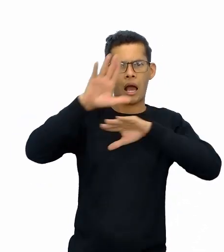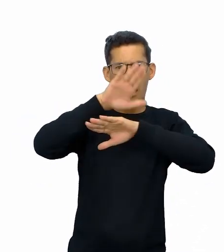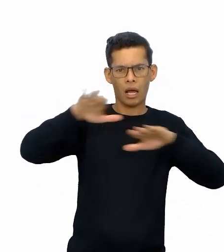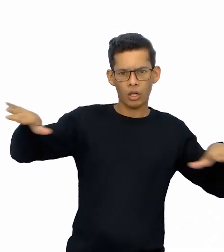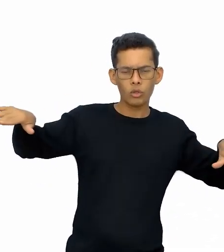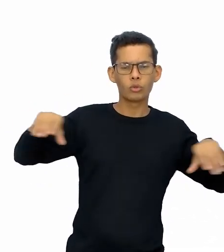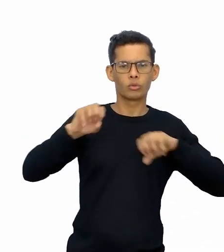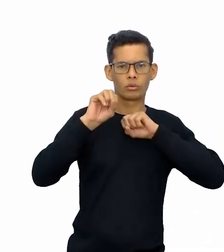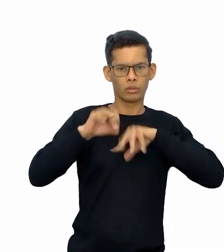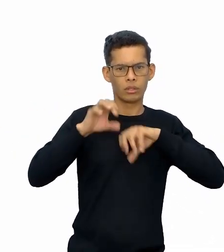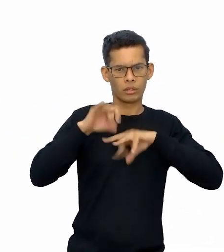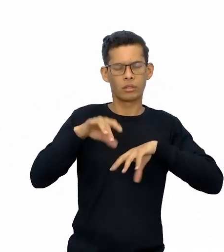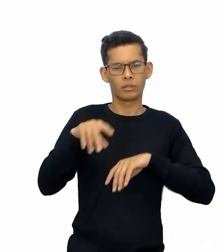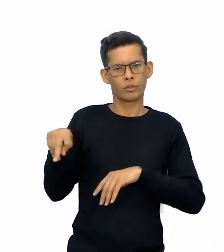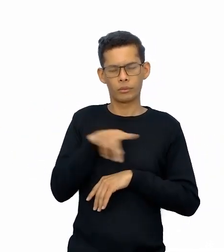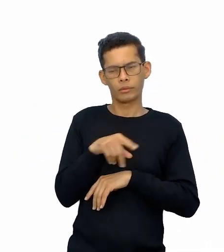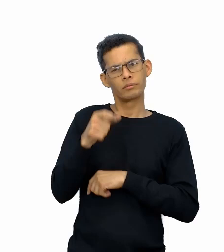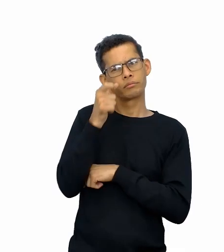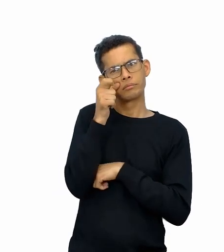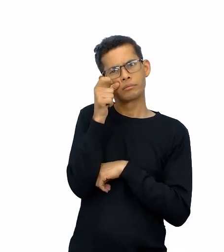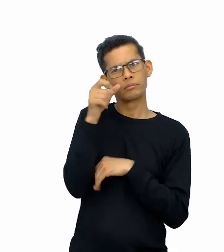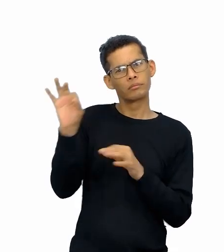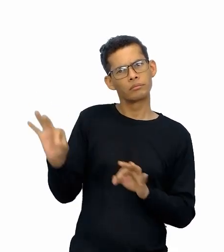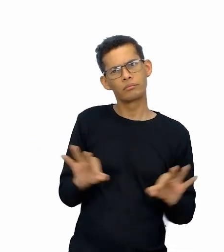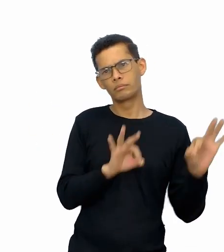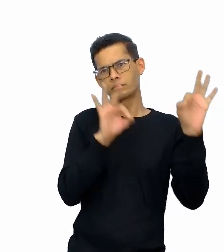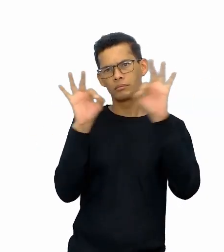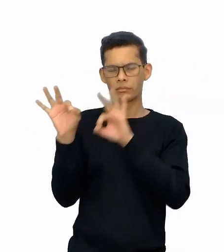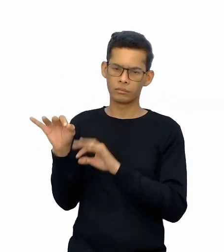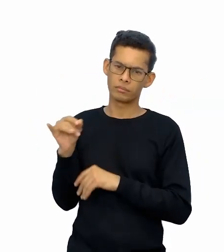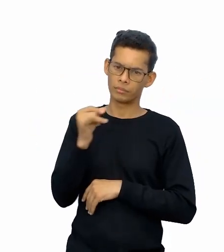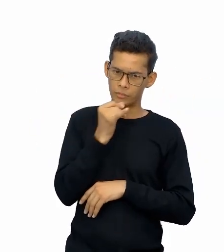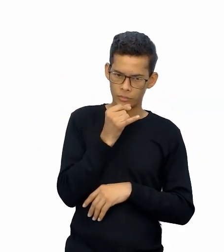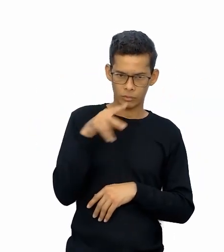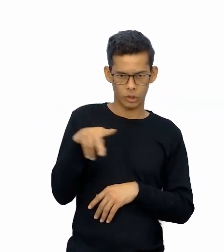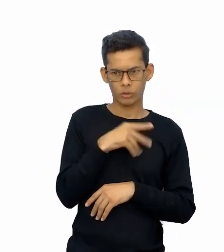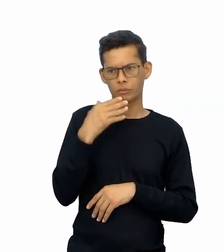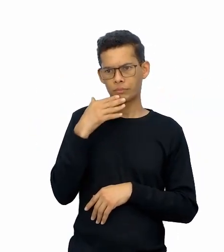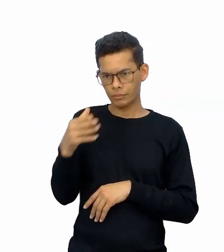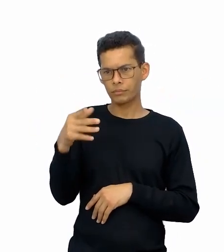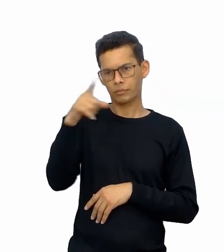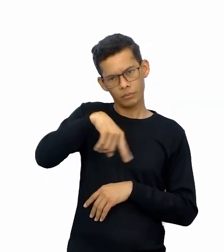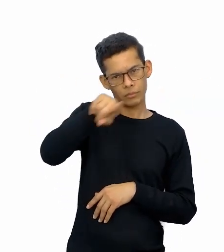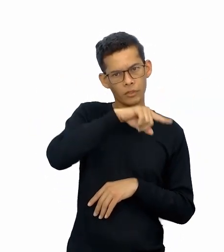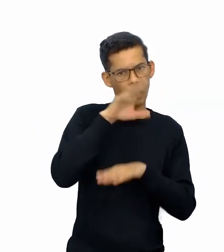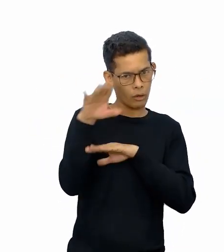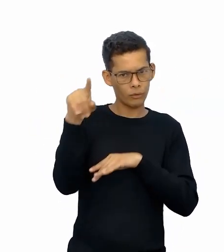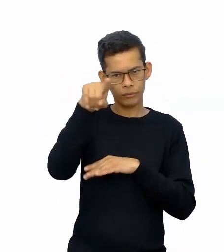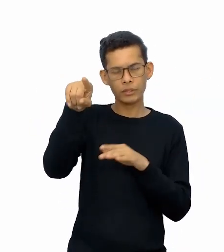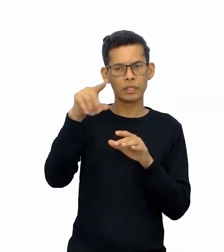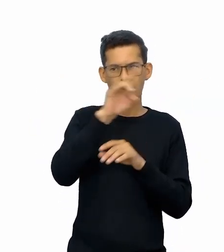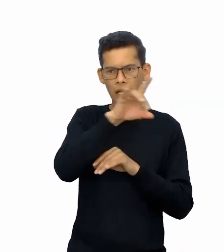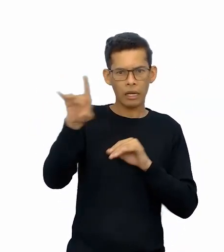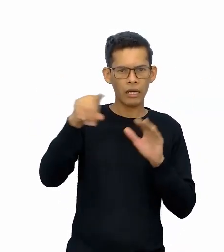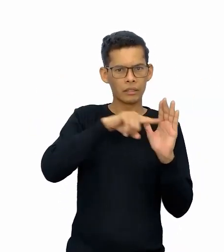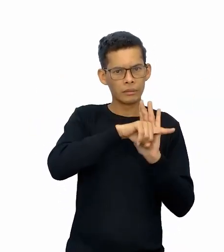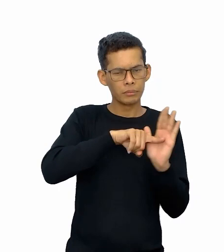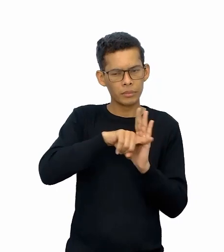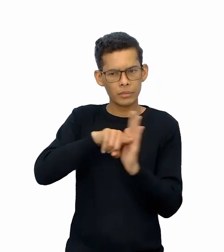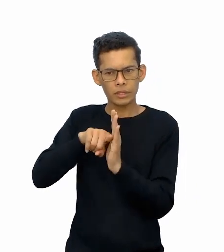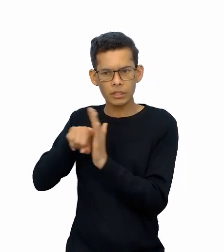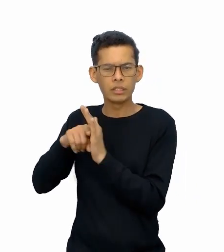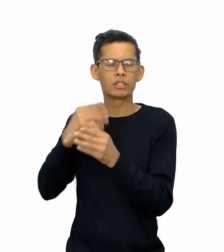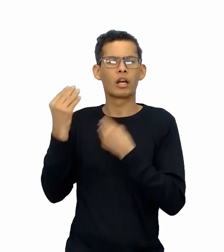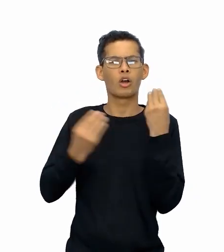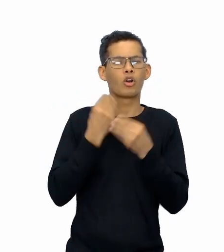além do que nós estamos trabalhando aqui. E aí pedir para que ele faça uma pesquisa anterior, os estudantes façam uma pesquisa anterior de como montar